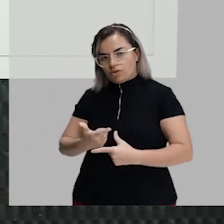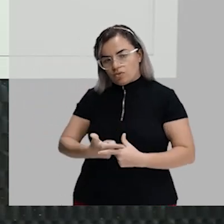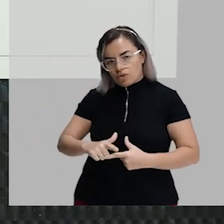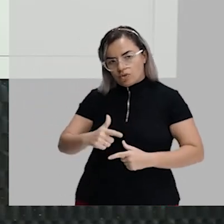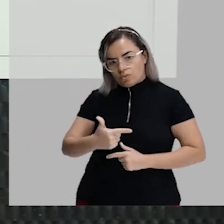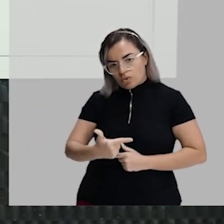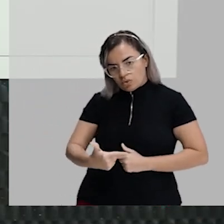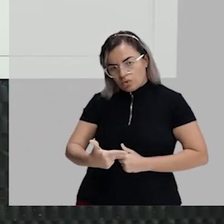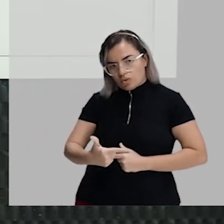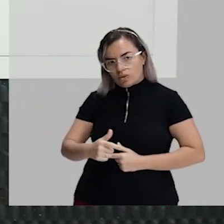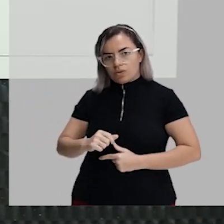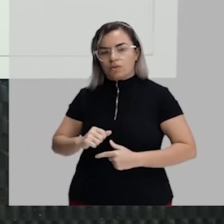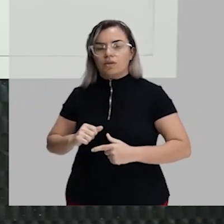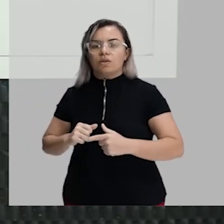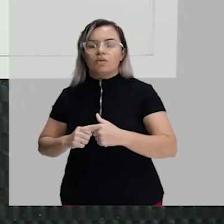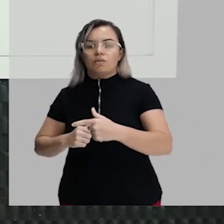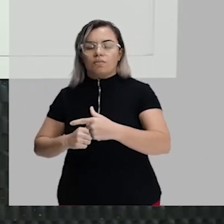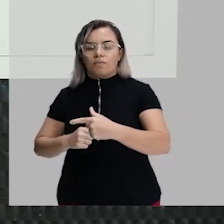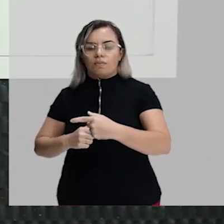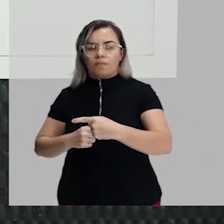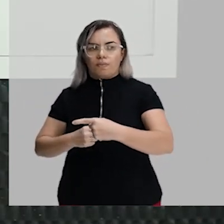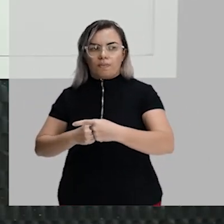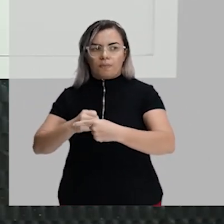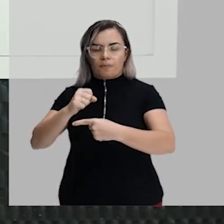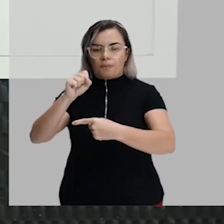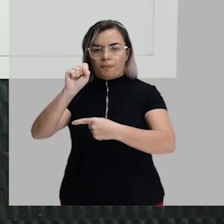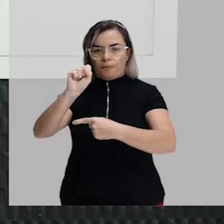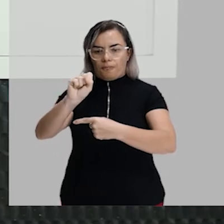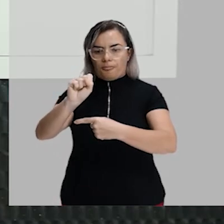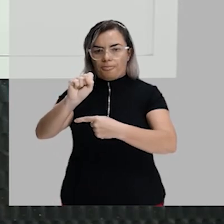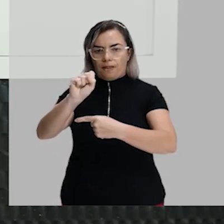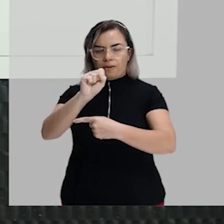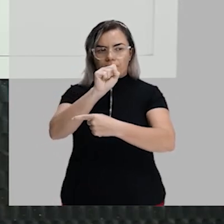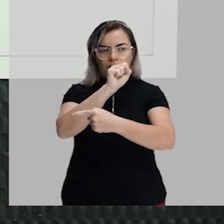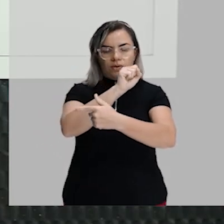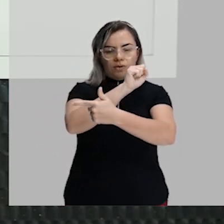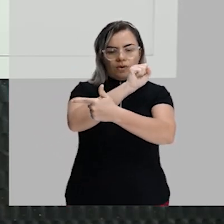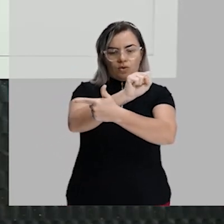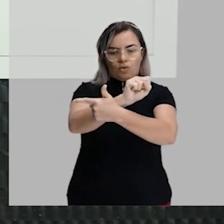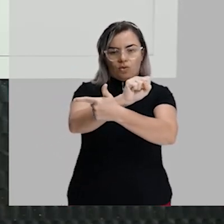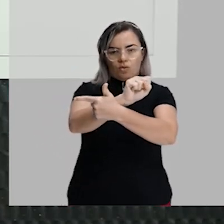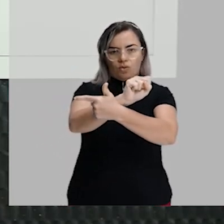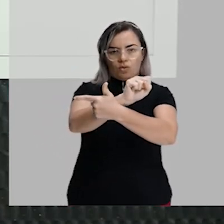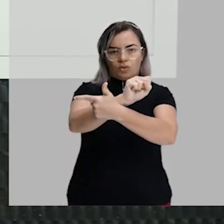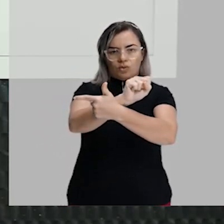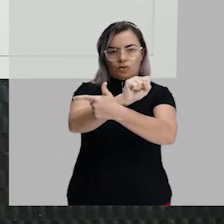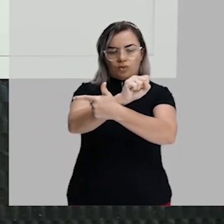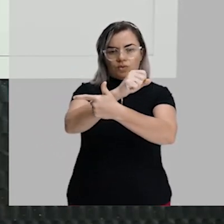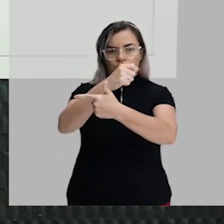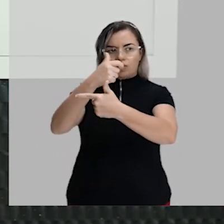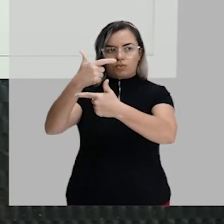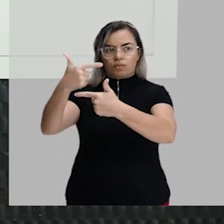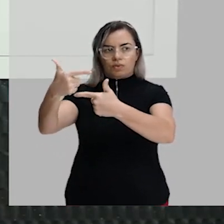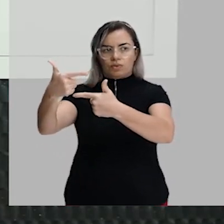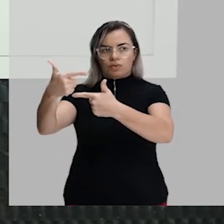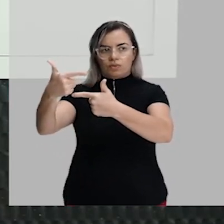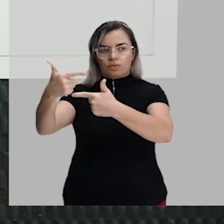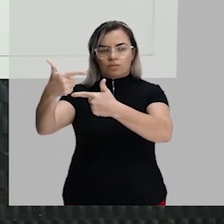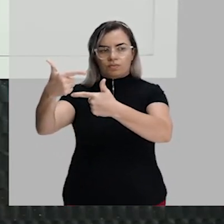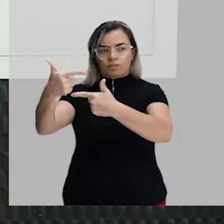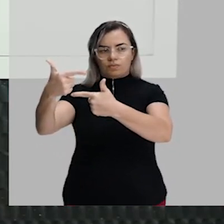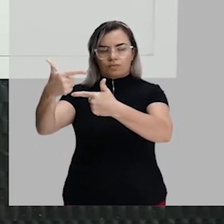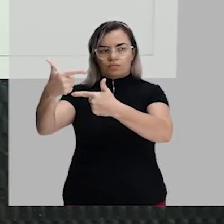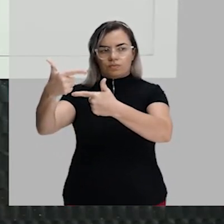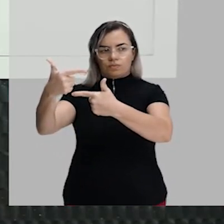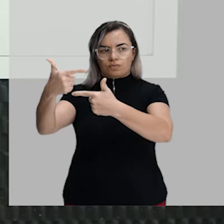2. Então, 8 dividido por 2, vou passar para cá desse lado, né? Então,